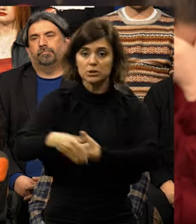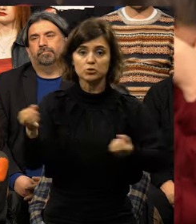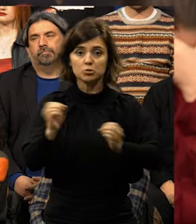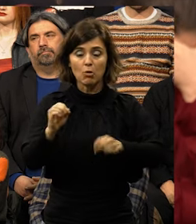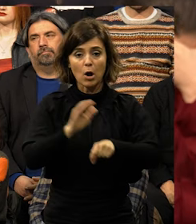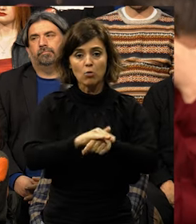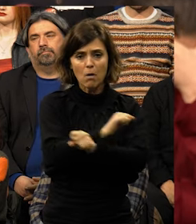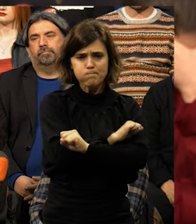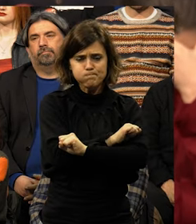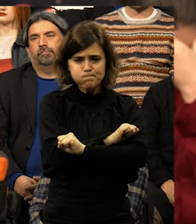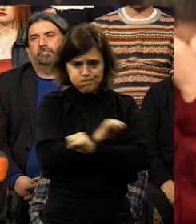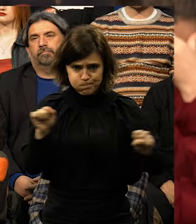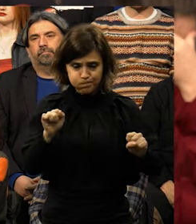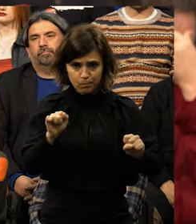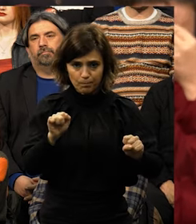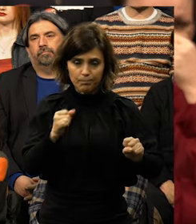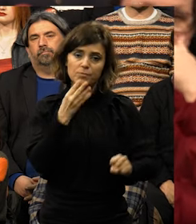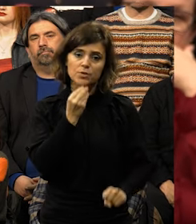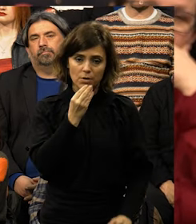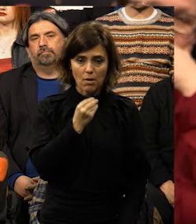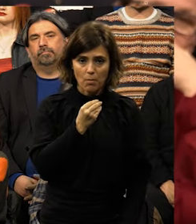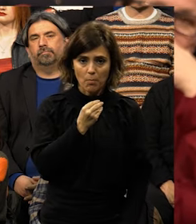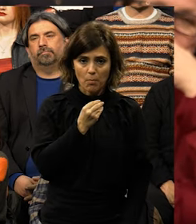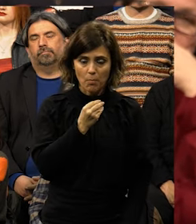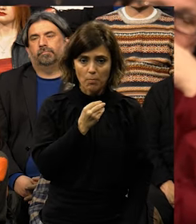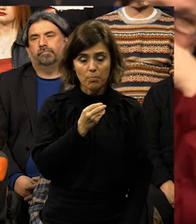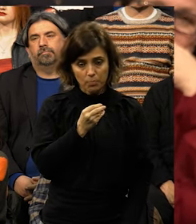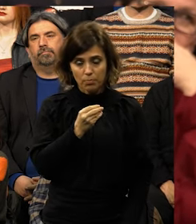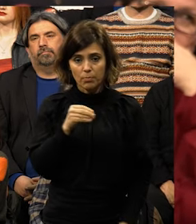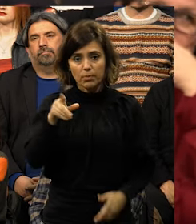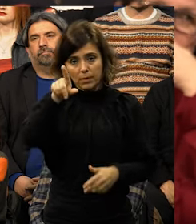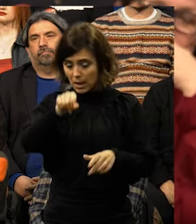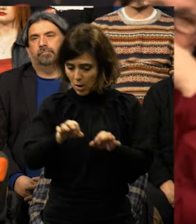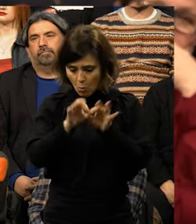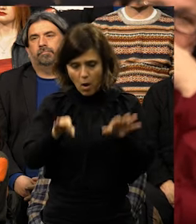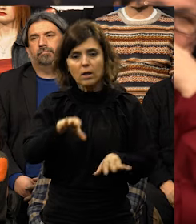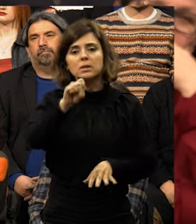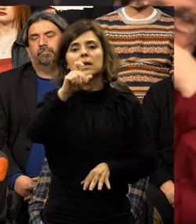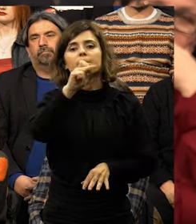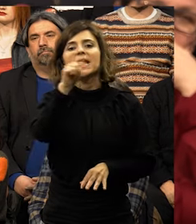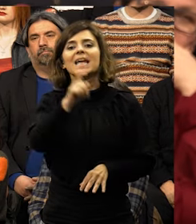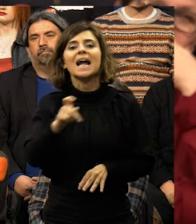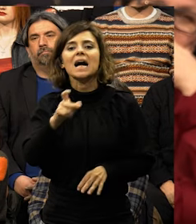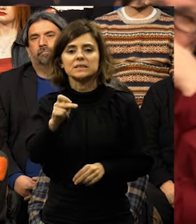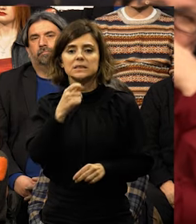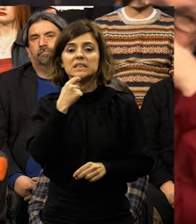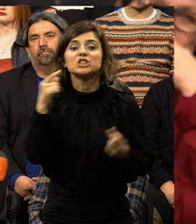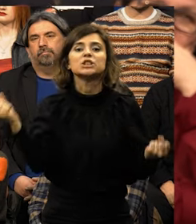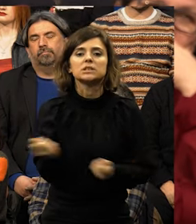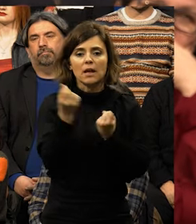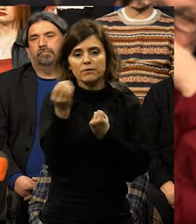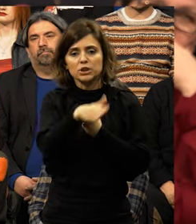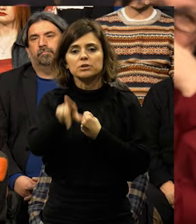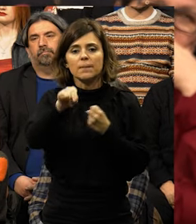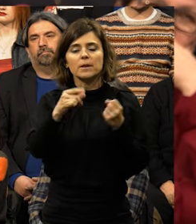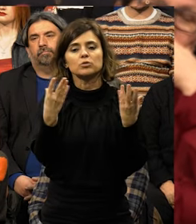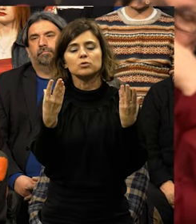gasa dizem-nos a nós a saved Children e Unicef que desde 7 de outubro